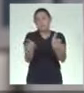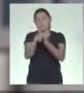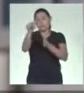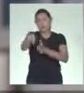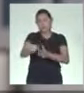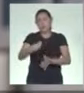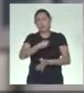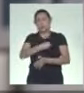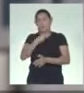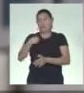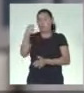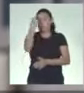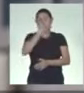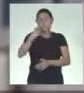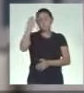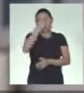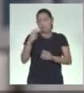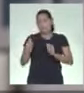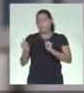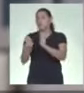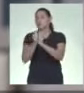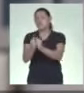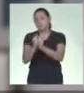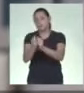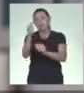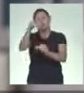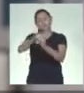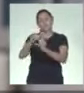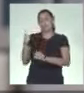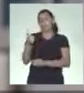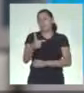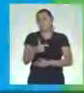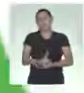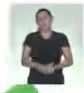para você, maringaense. Sou Ulisses Maia. Vamos juntos, vote 12.